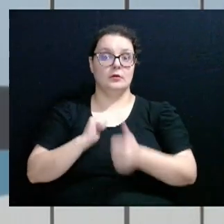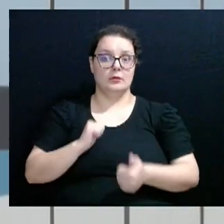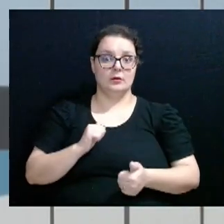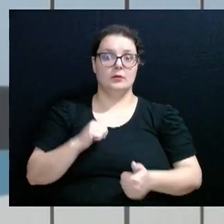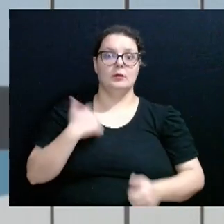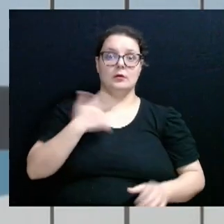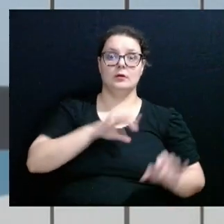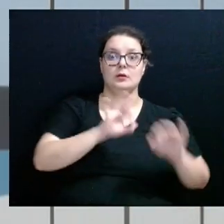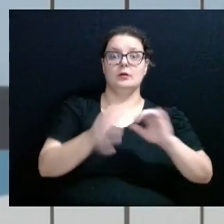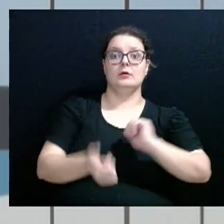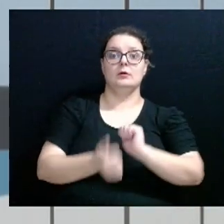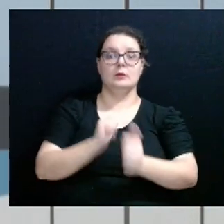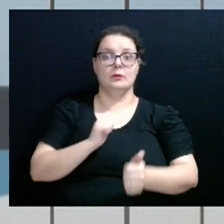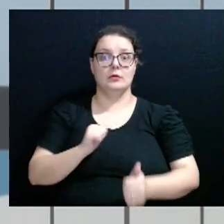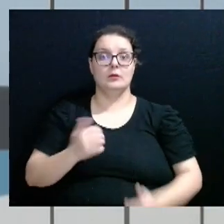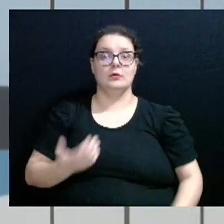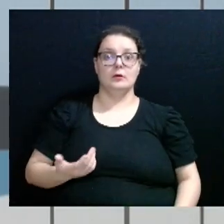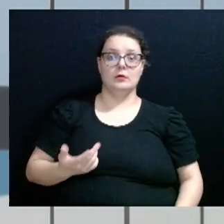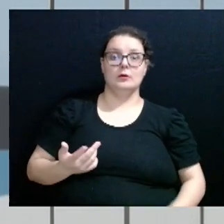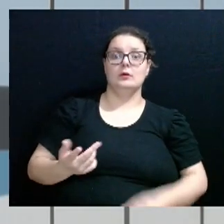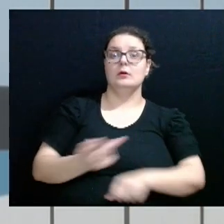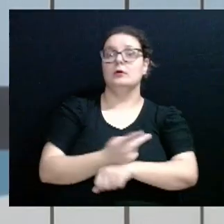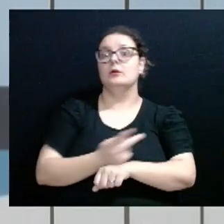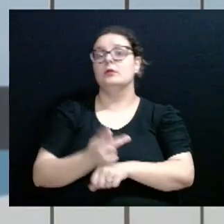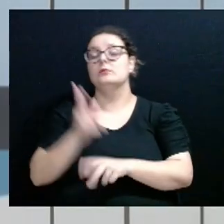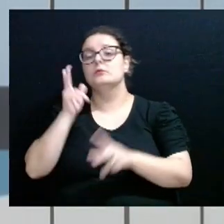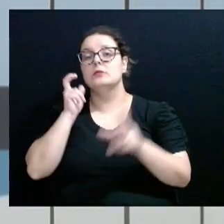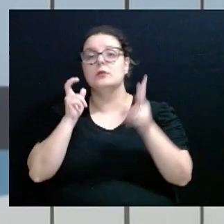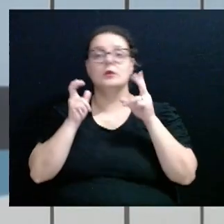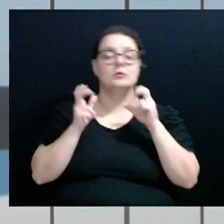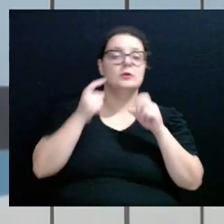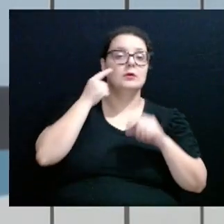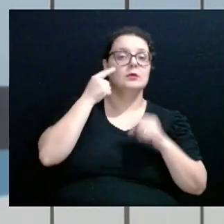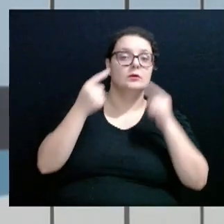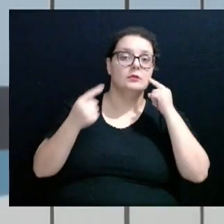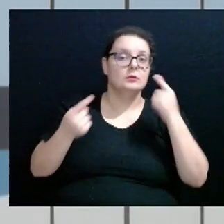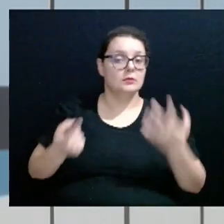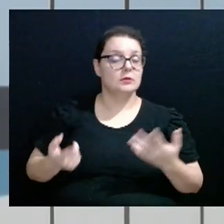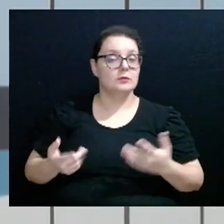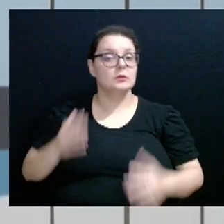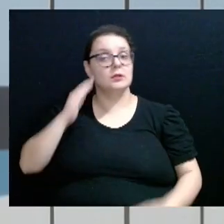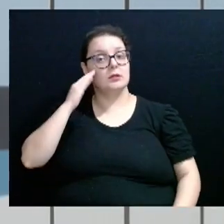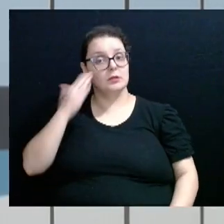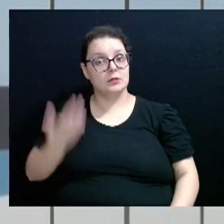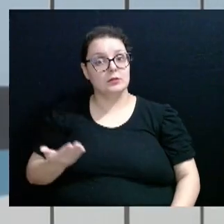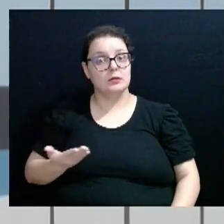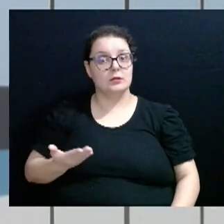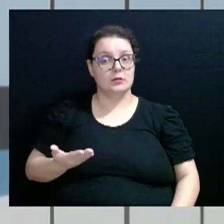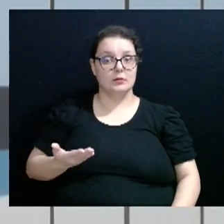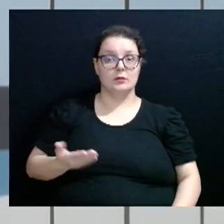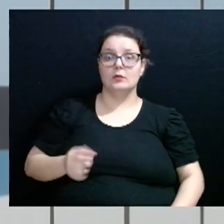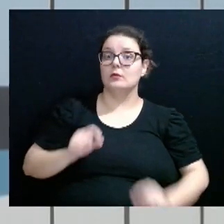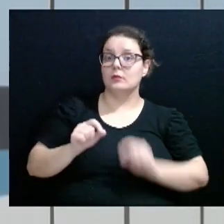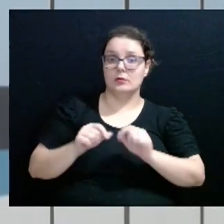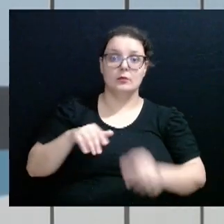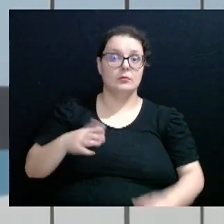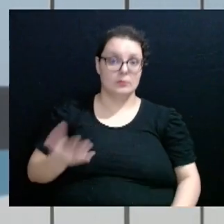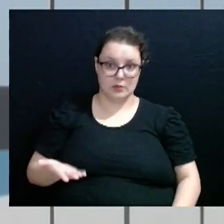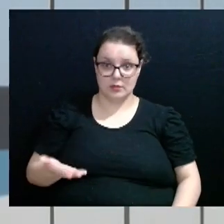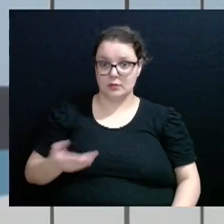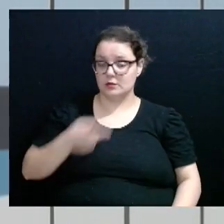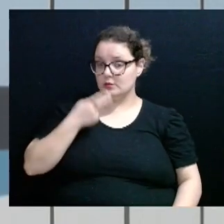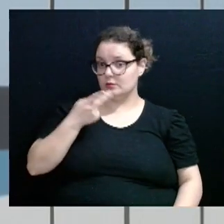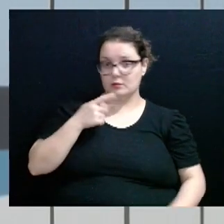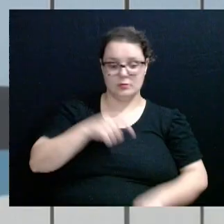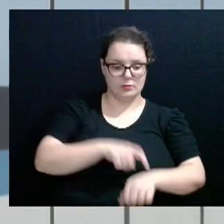gente busca muito escutar, ter essa escuta, esse entendimento do que está sendo mais falado no